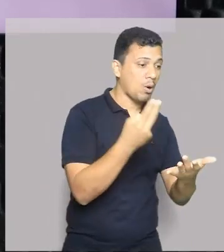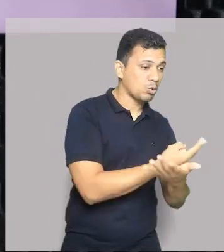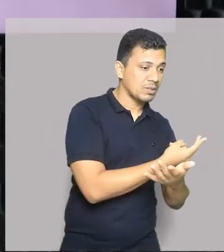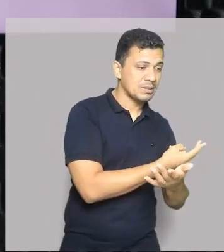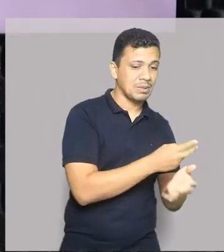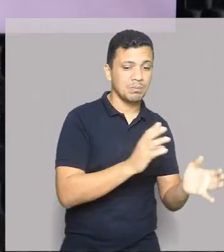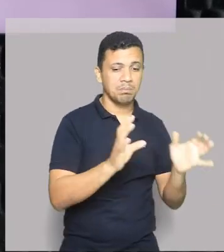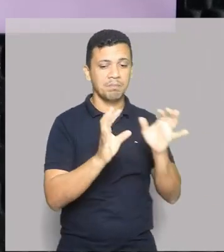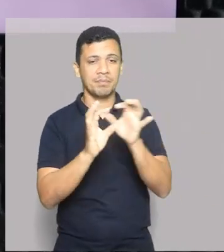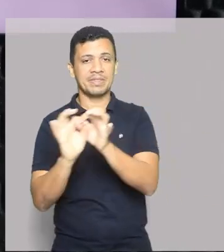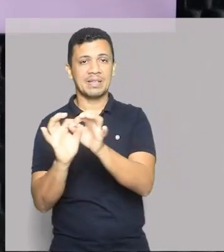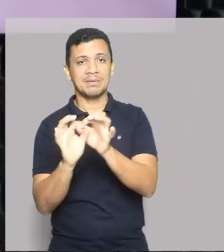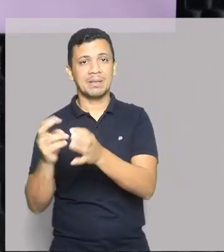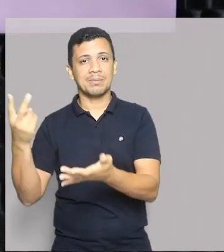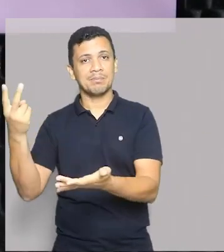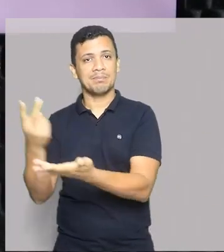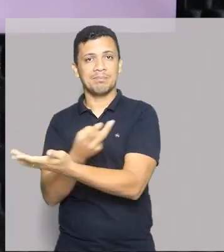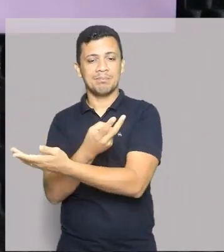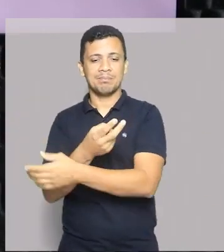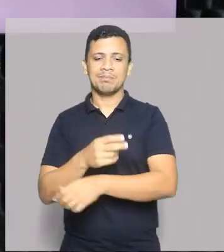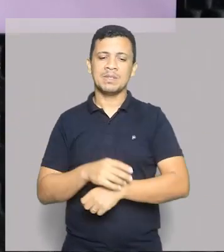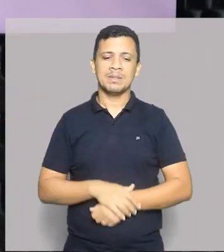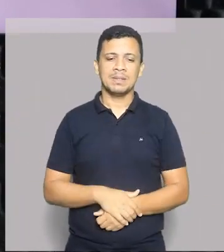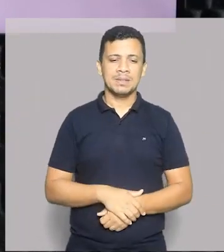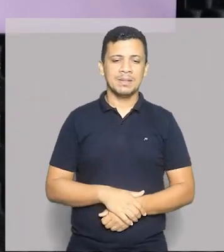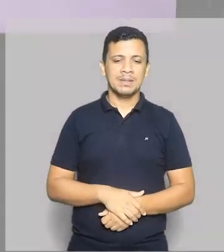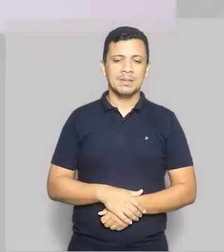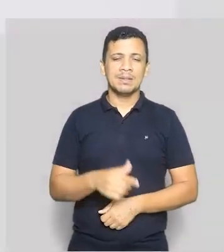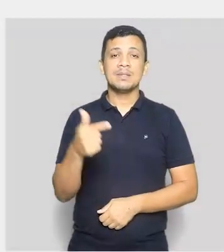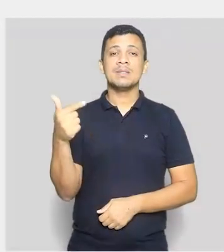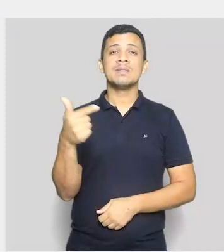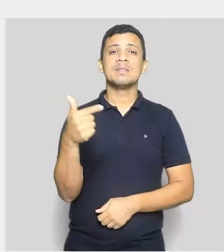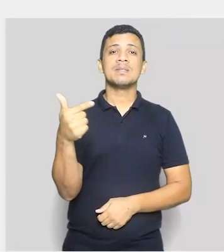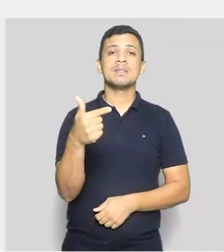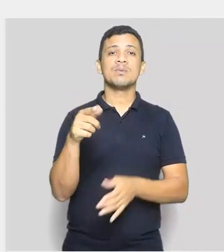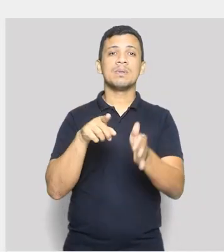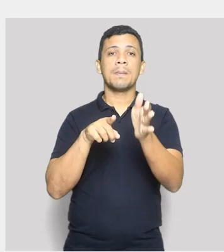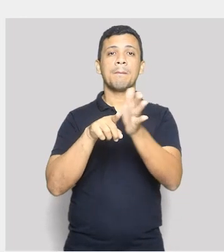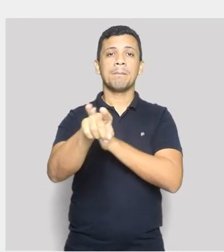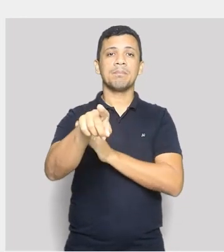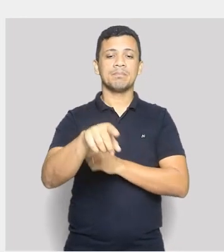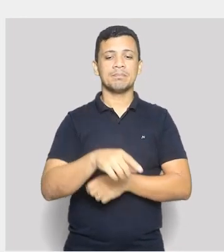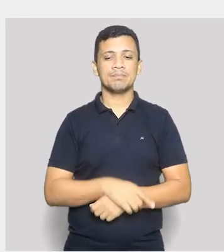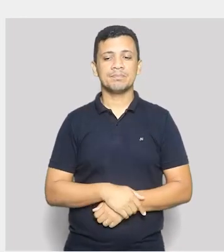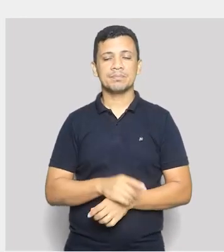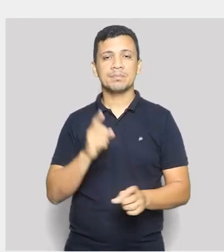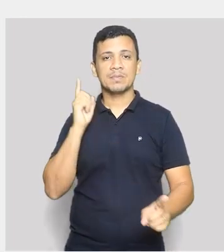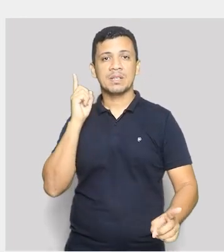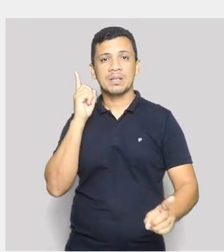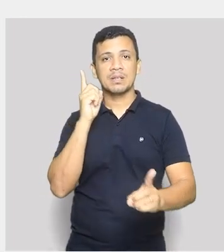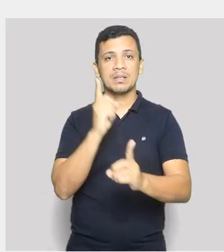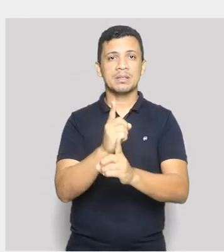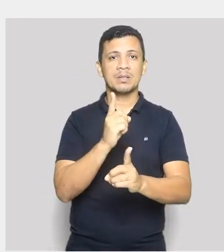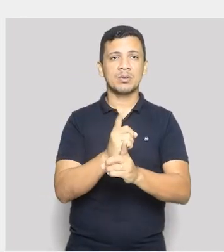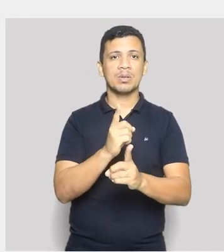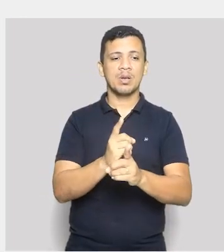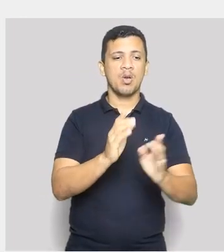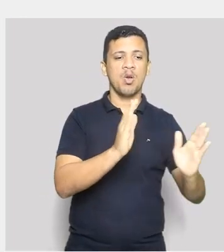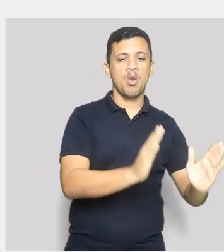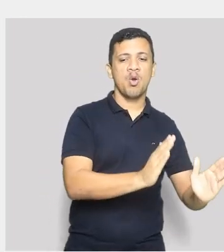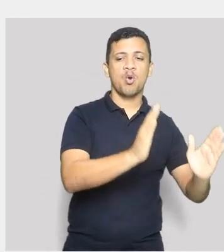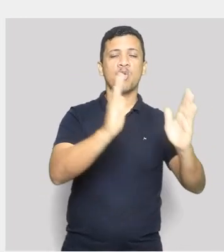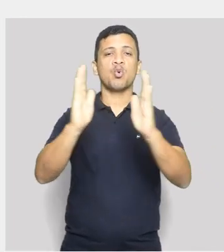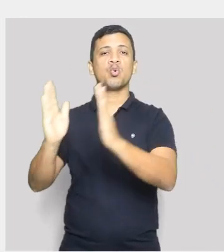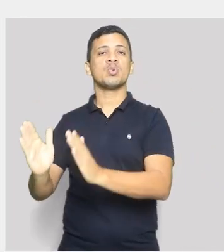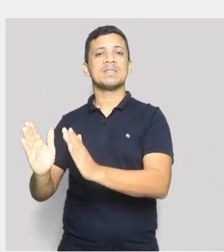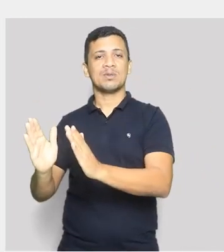consequência. Tudo bem? Na segunda questão, agora nós vamos identificar a oração consecutiva, a oração que